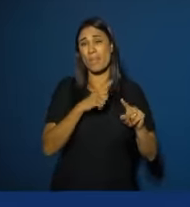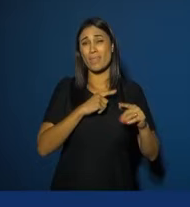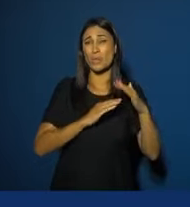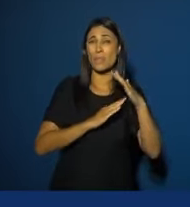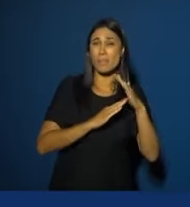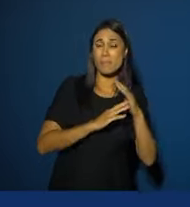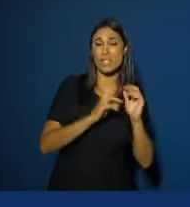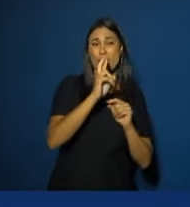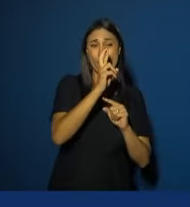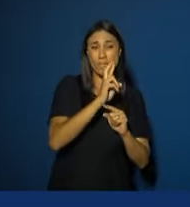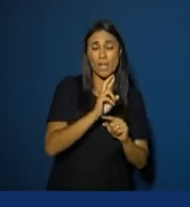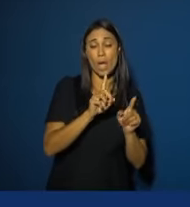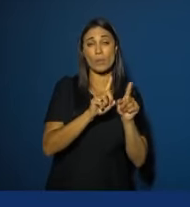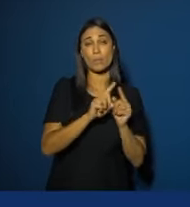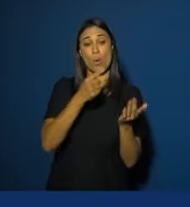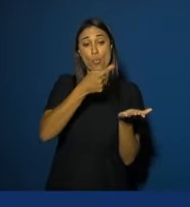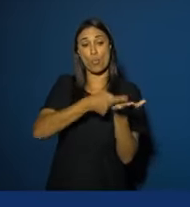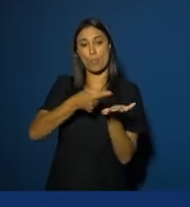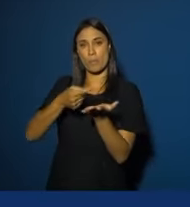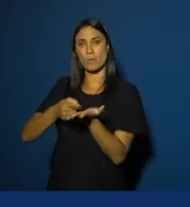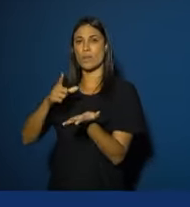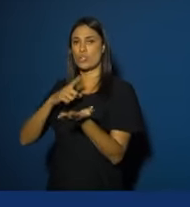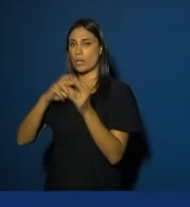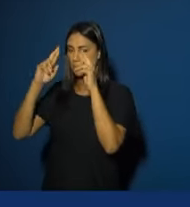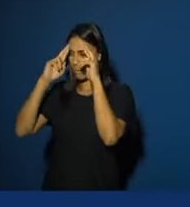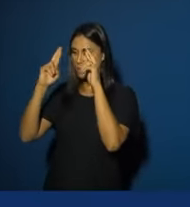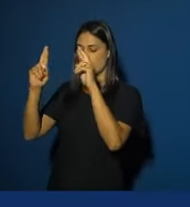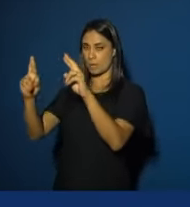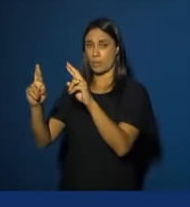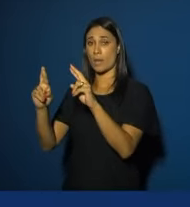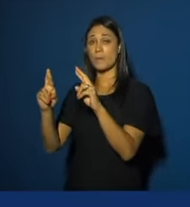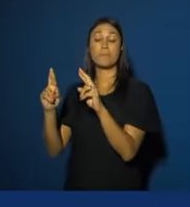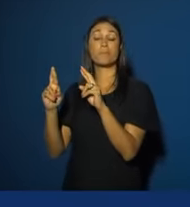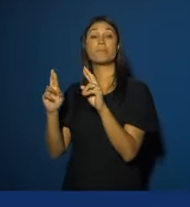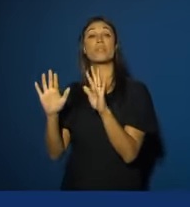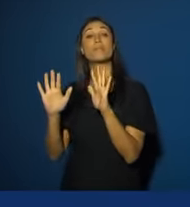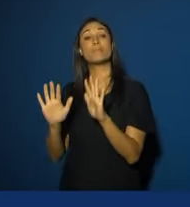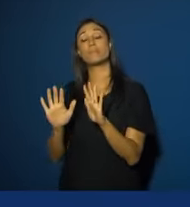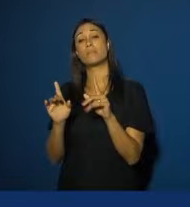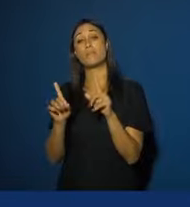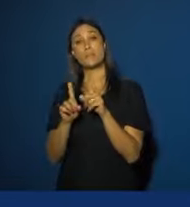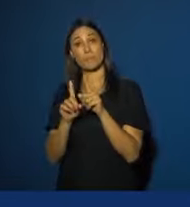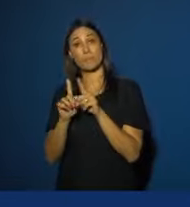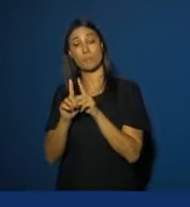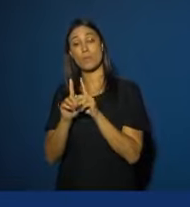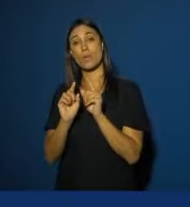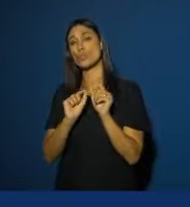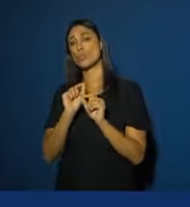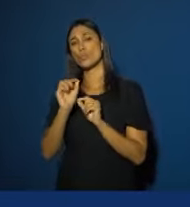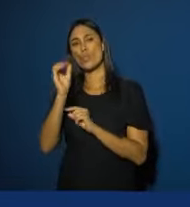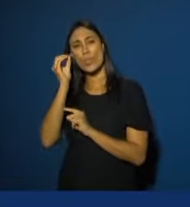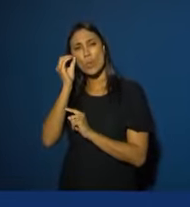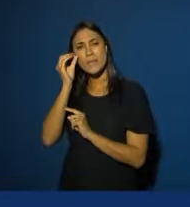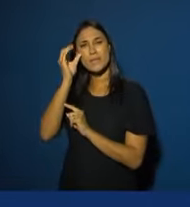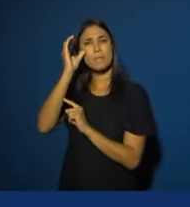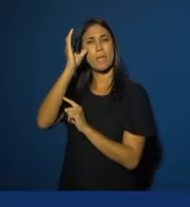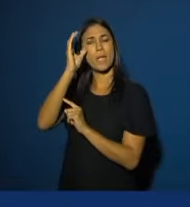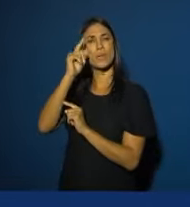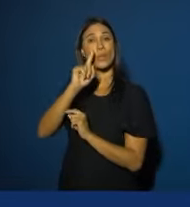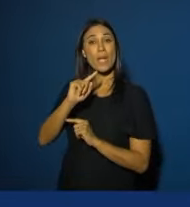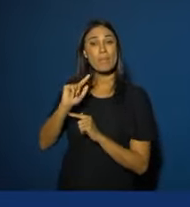fiscais e ao nosso compromisso com esses limites. E eu diria ao conhecimento